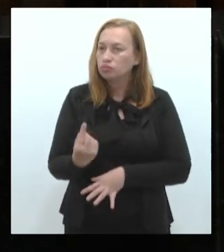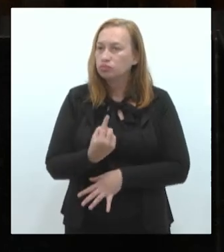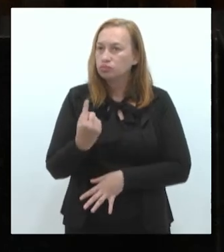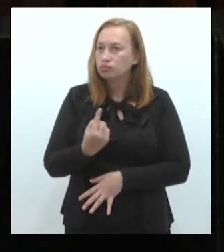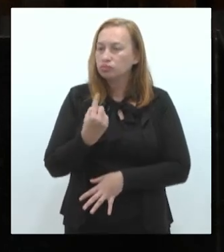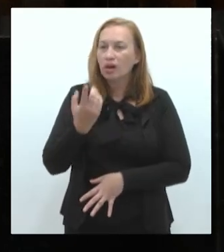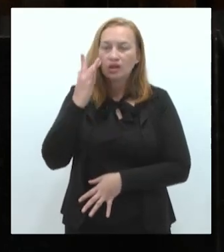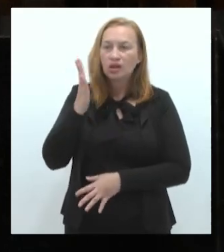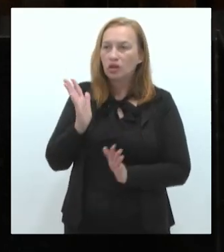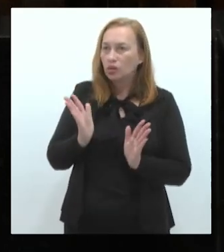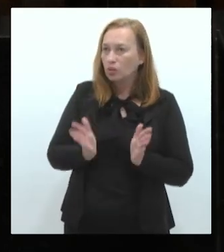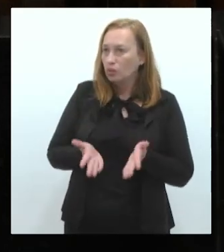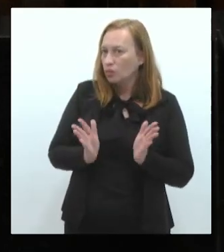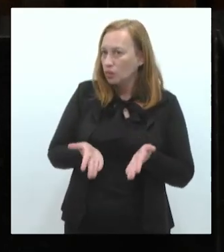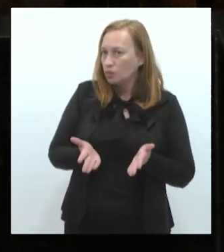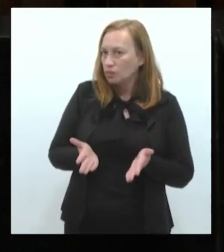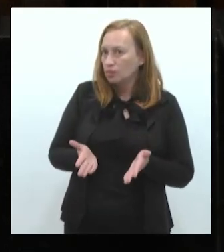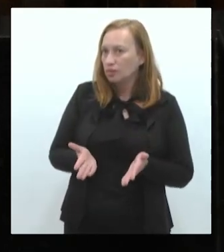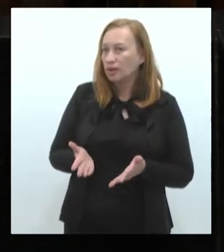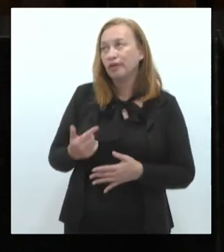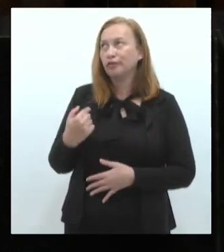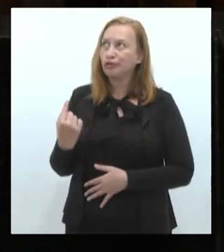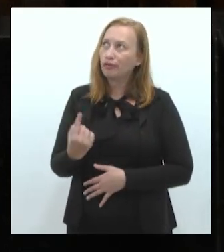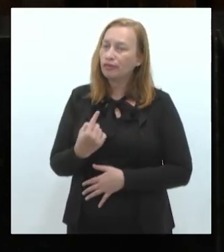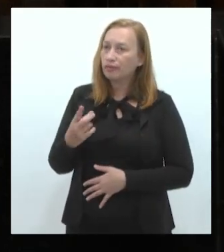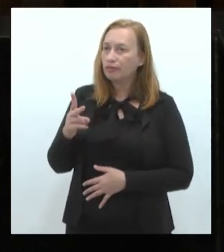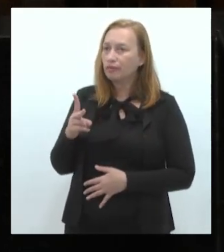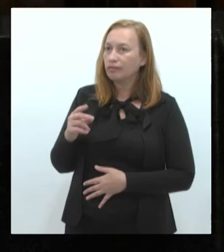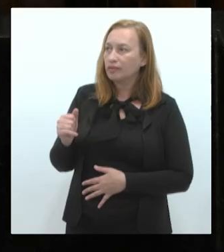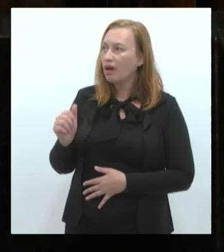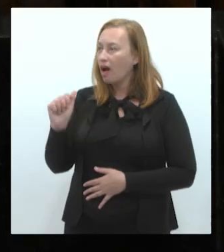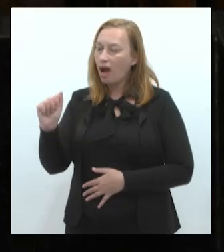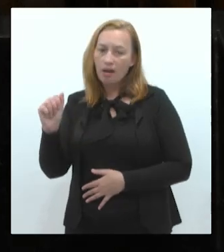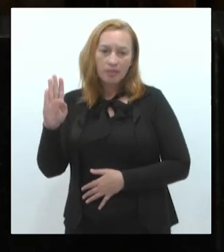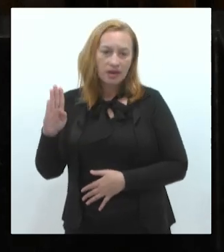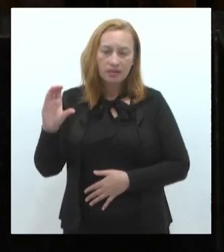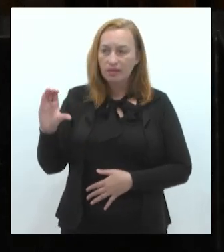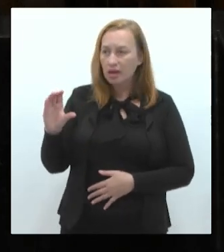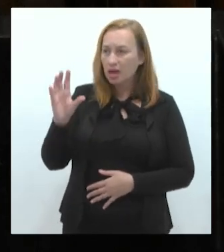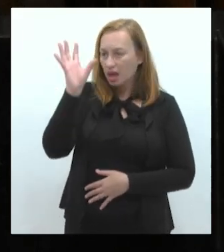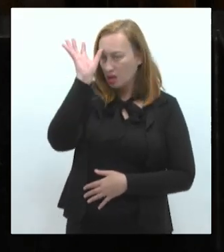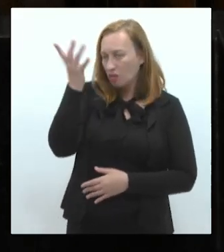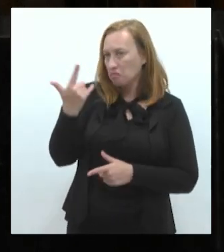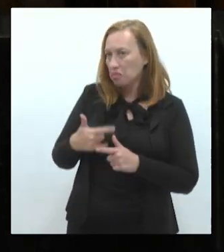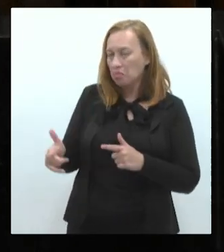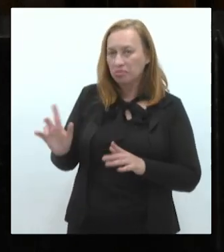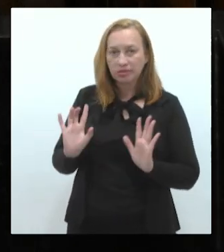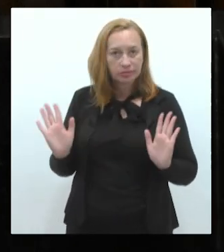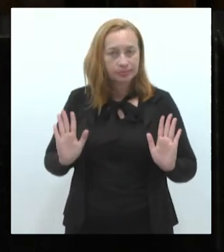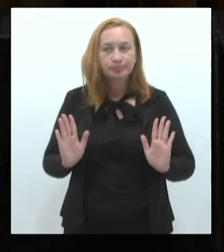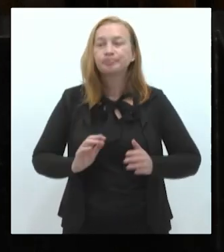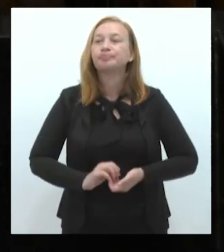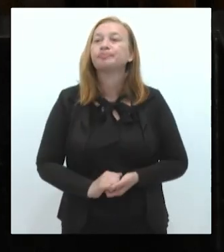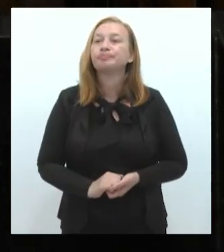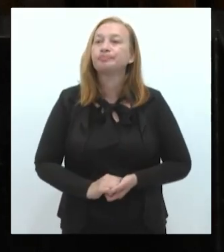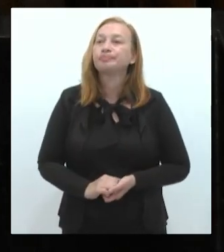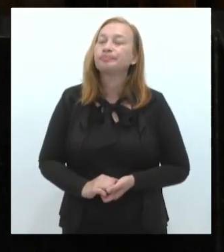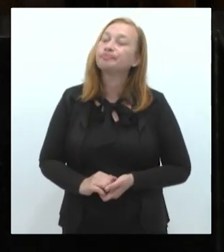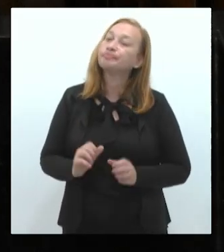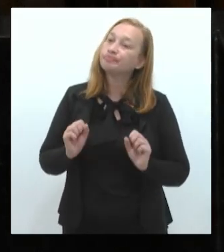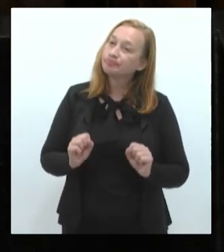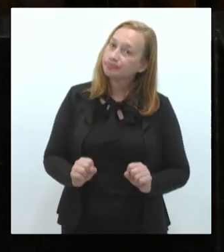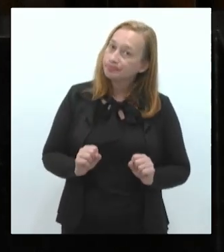que hoje, digamos assim, vamos fazer A, B e C e está resolvido o problema, né? Nós até